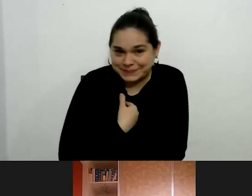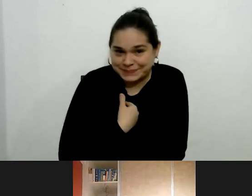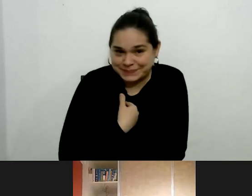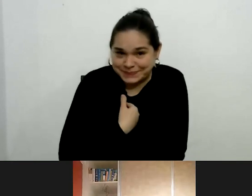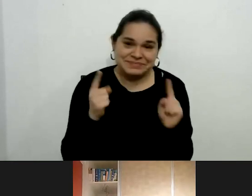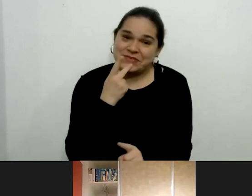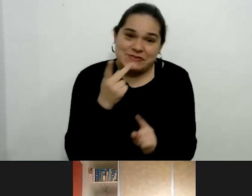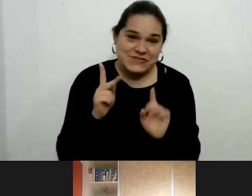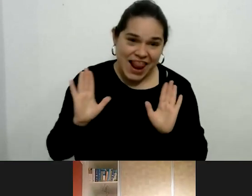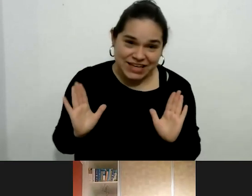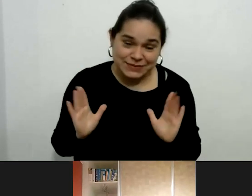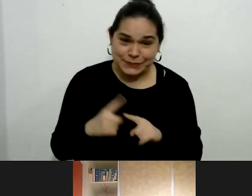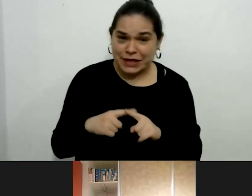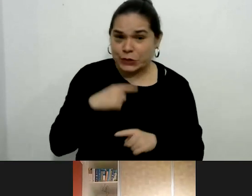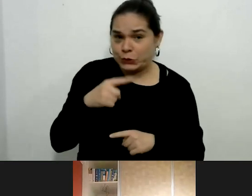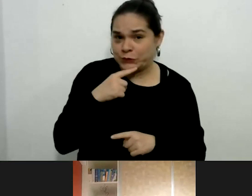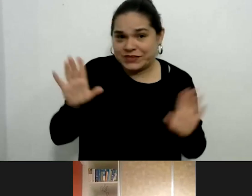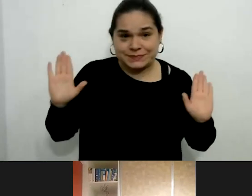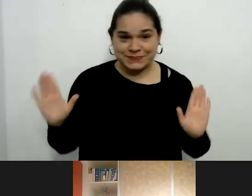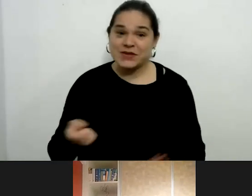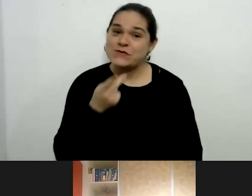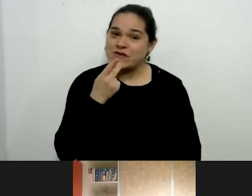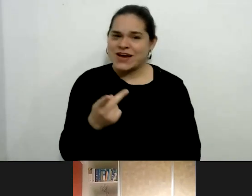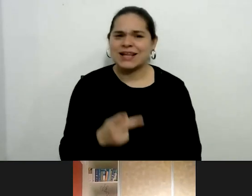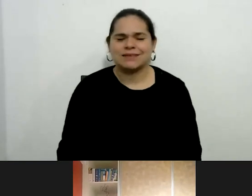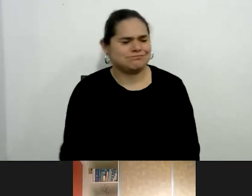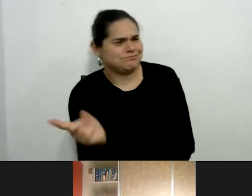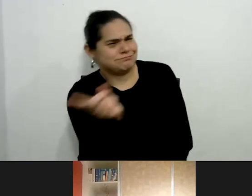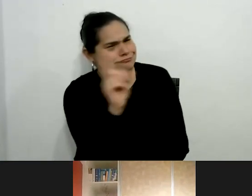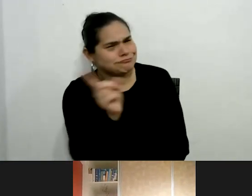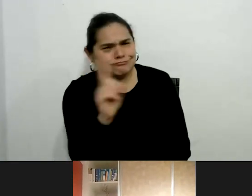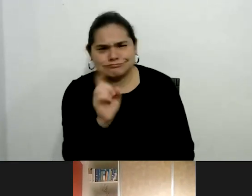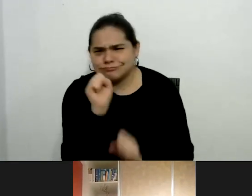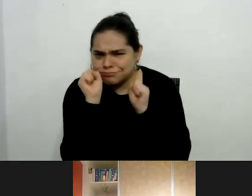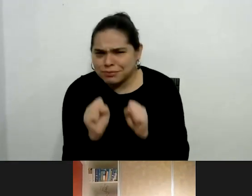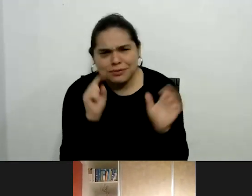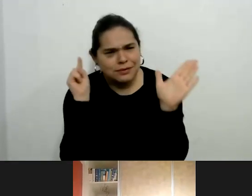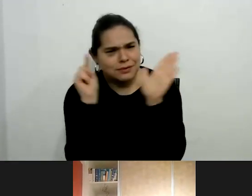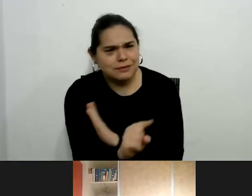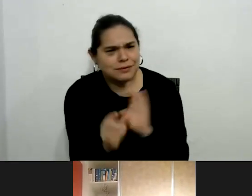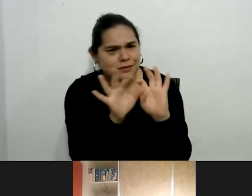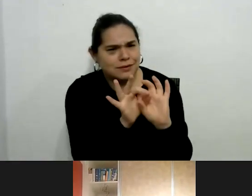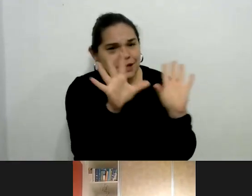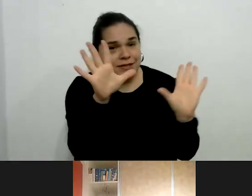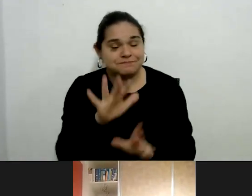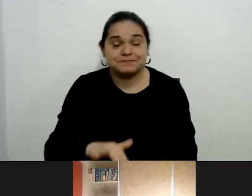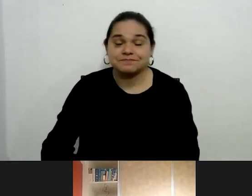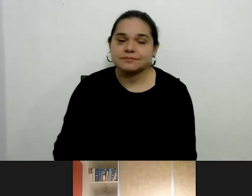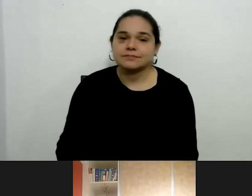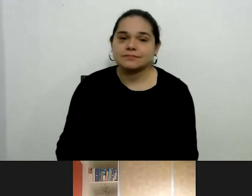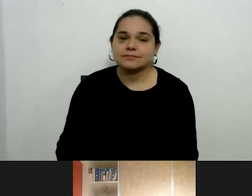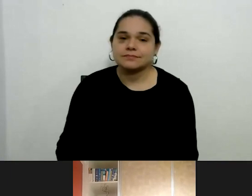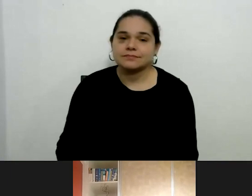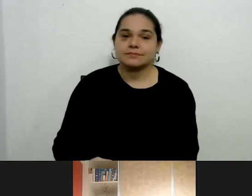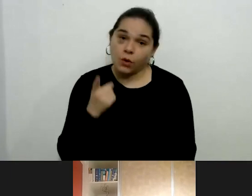daquilo que eu tenho dúvida, certo? Claro, por favor. Com certeza, Tião, pode falar. Eu diria, eu diria assim que